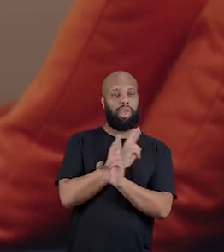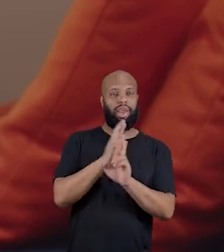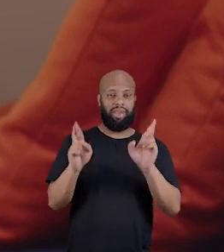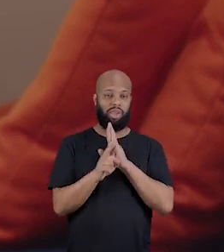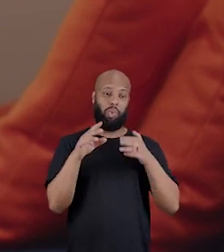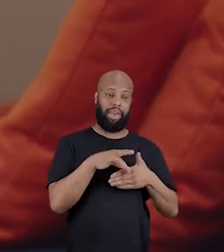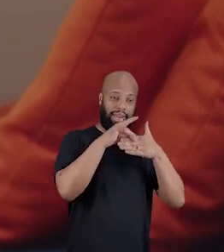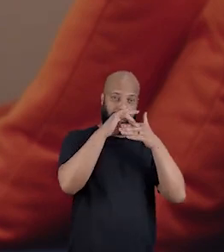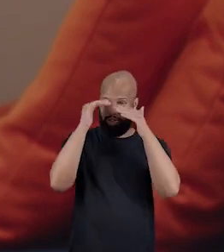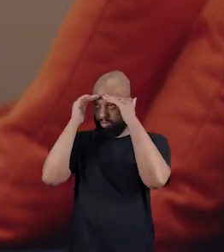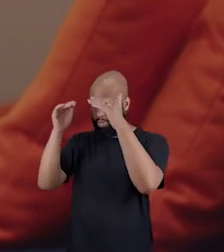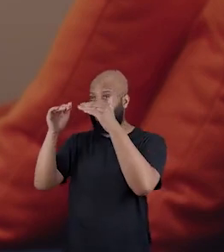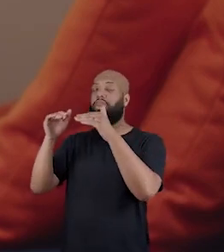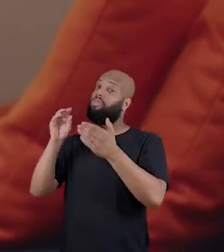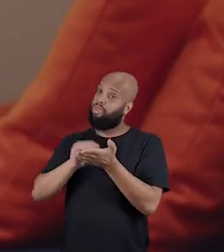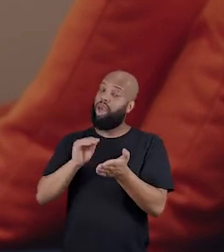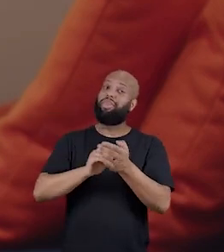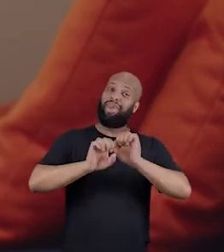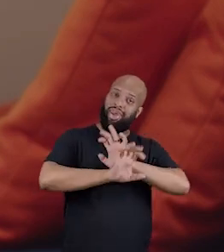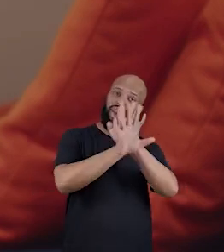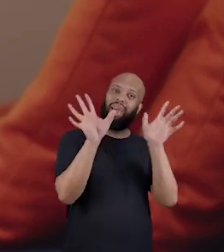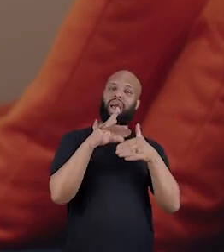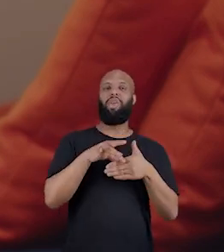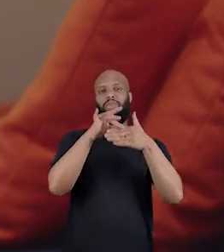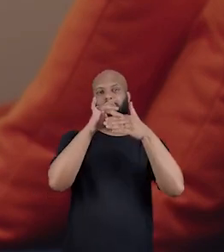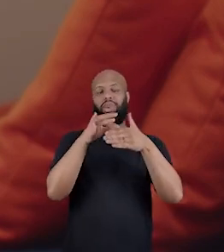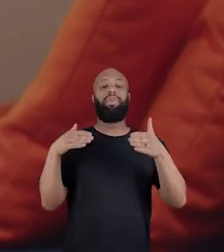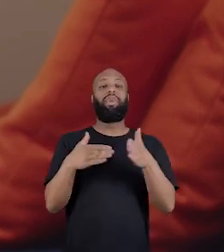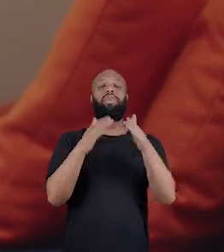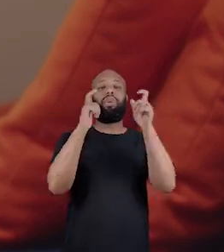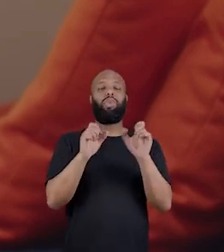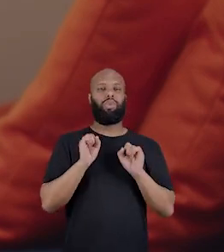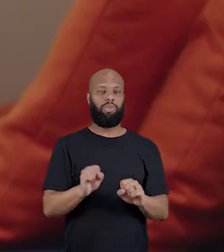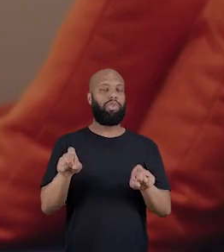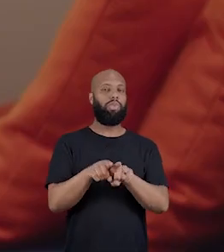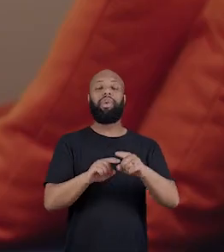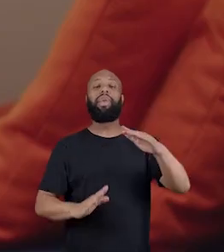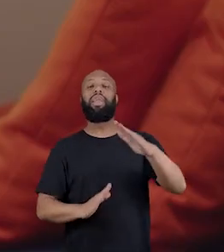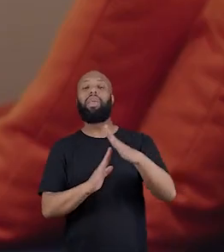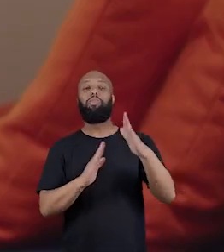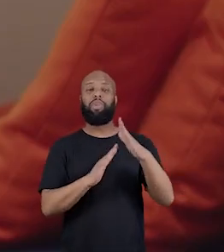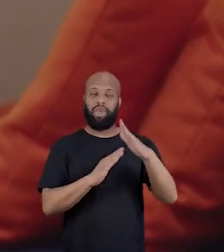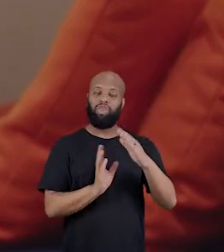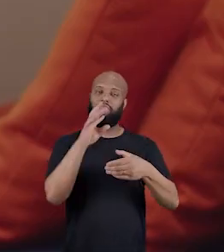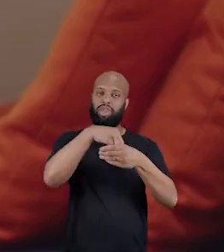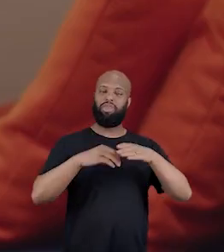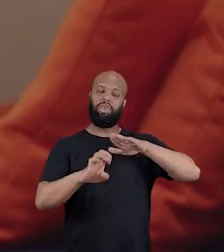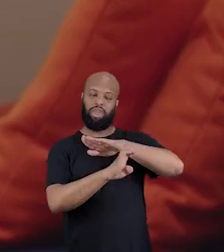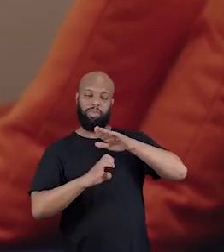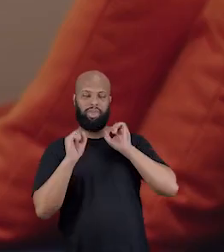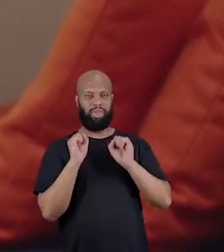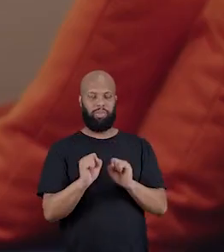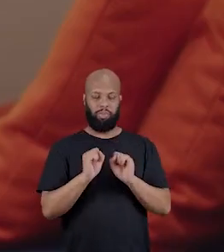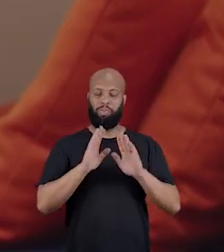dessa relação líder-liderado tem a ver com a falta de clareza do líder de até onde ele podia ir ou quais são os limites organizacionais que a